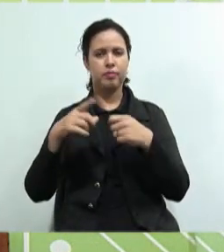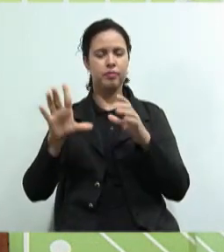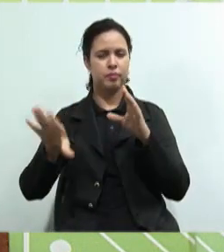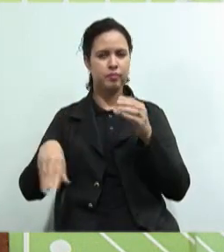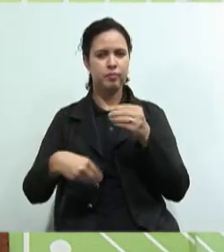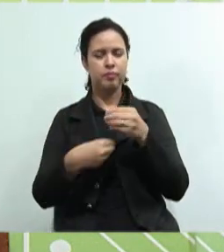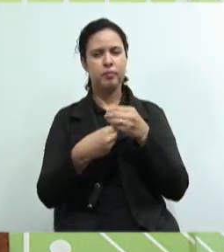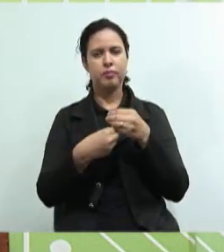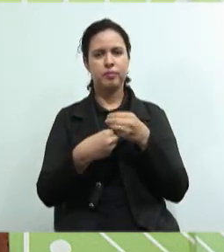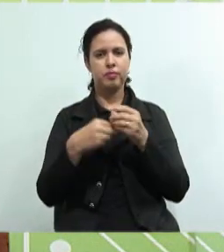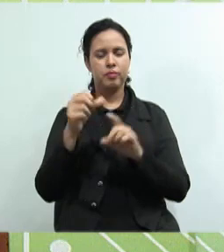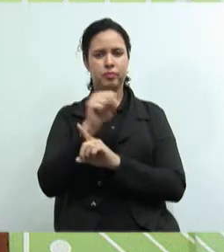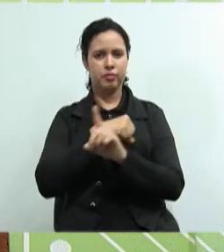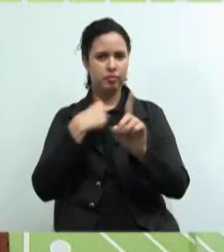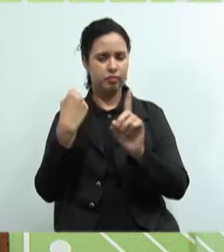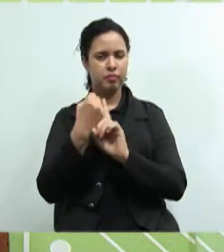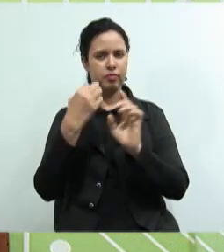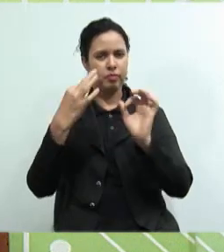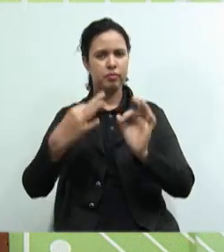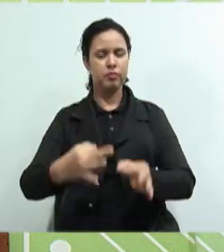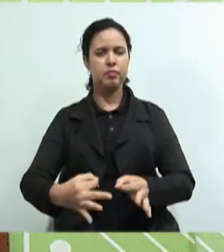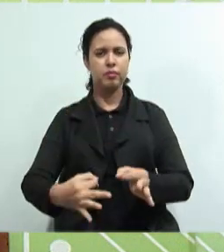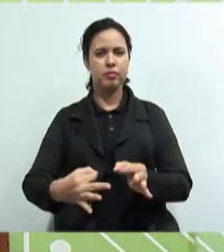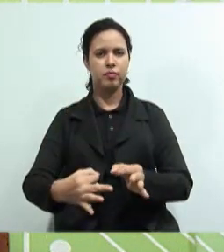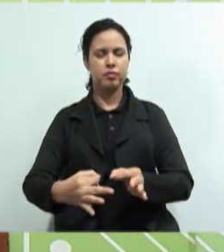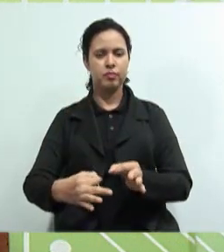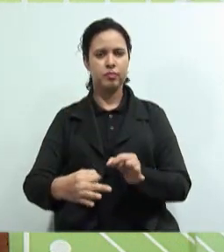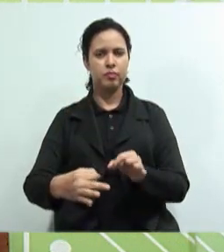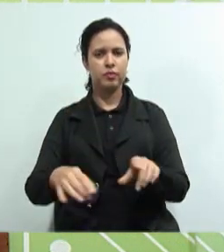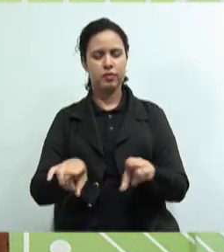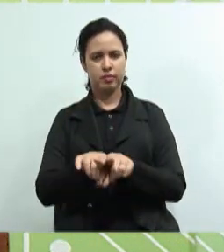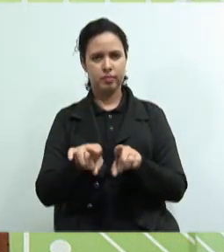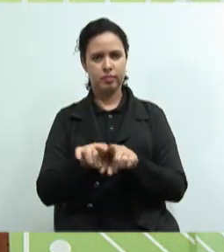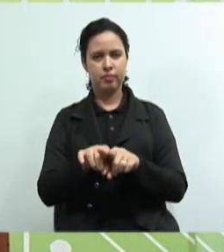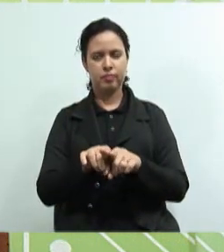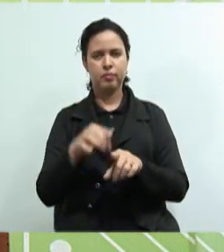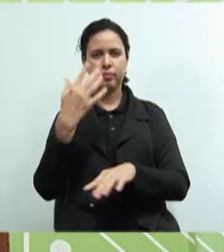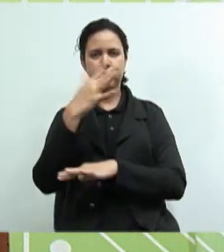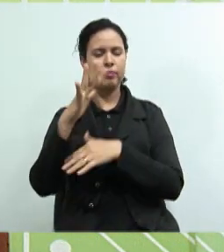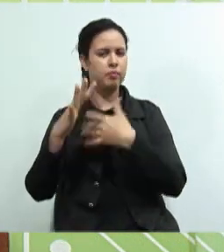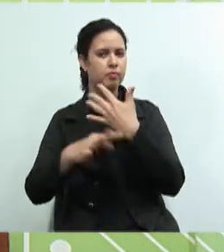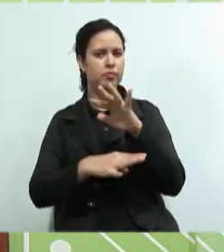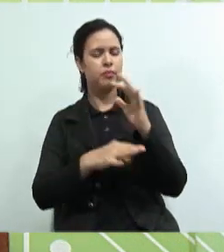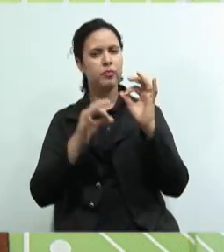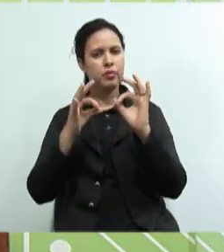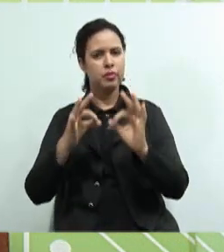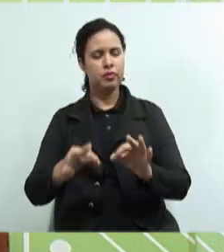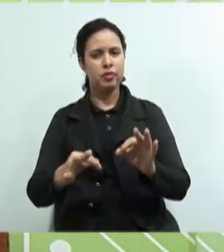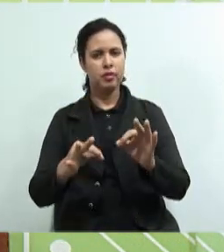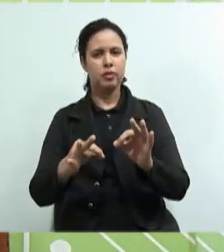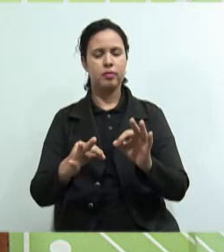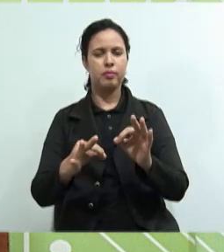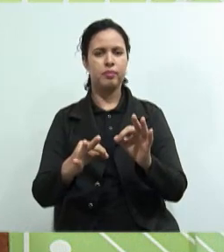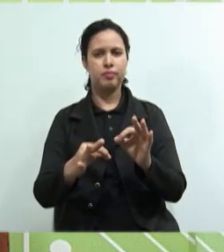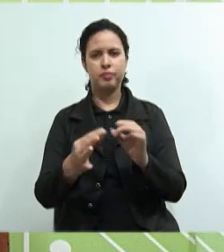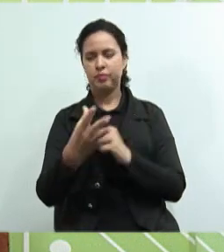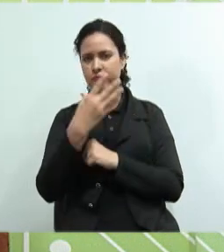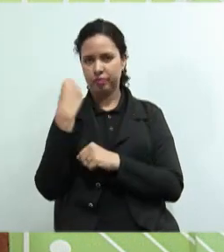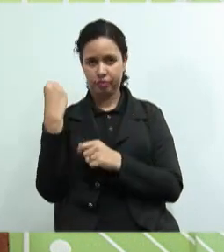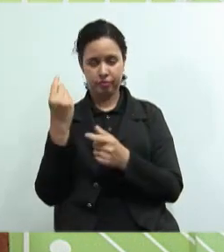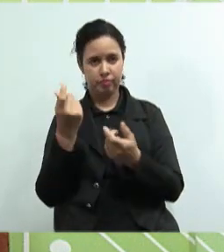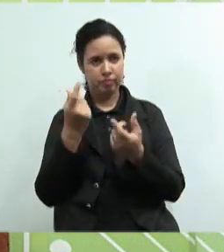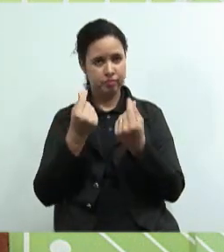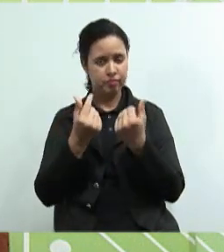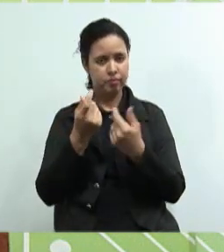mais socialmente justa, sabe? Uma relação muito mais ambientalmente correta, sem esquecer da viabilidade